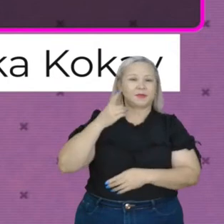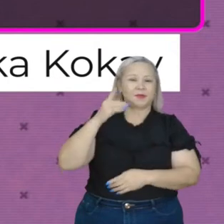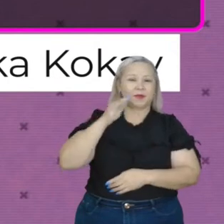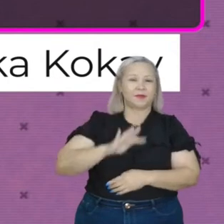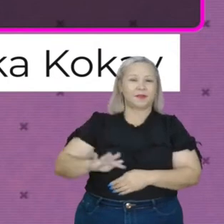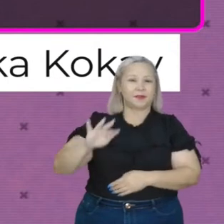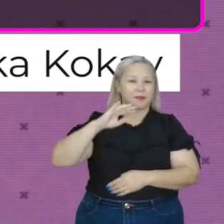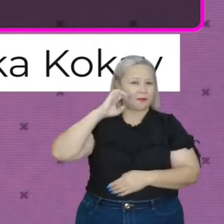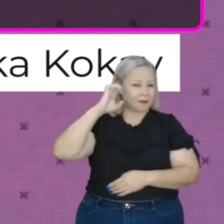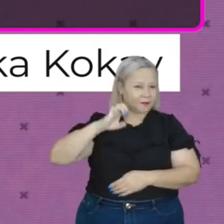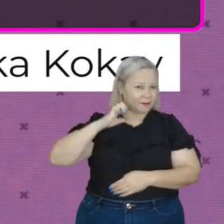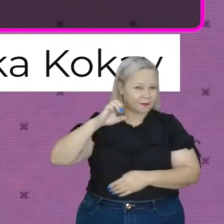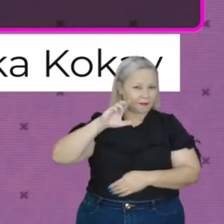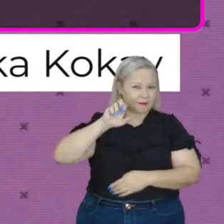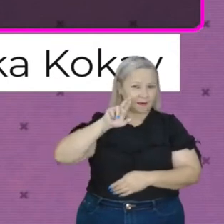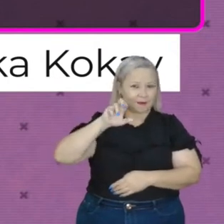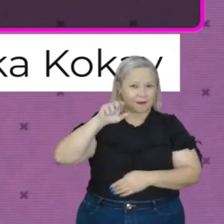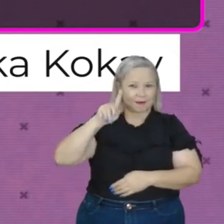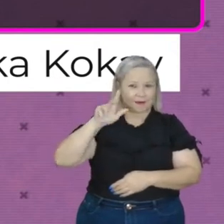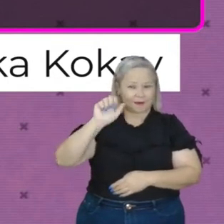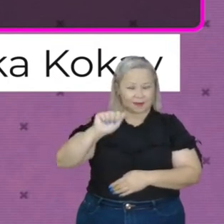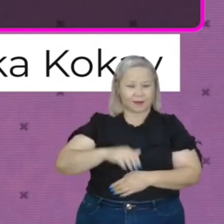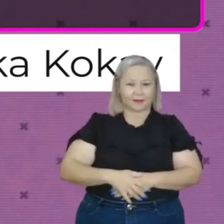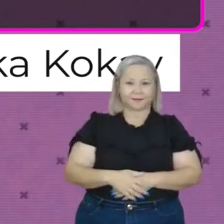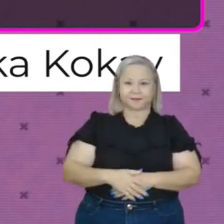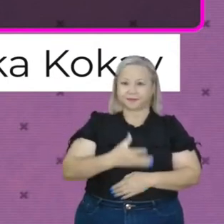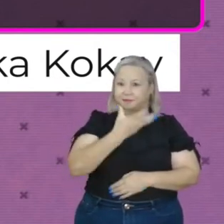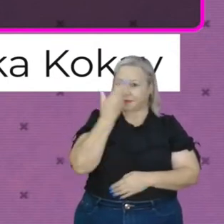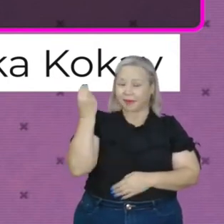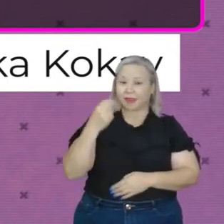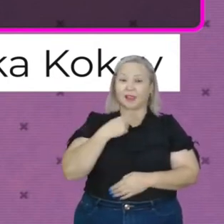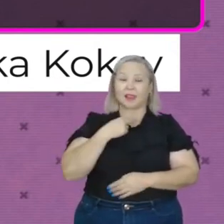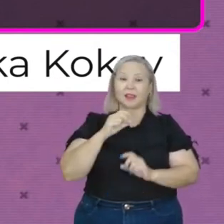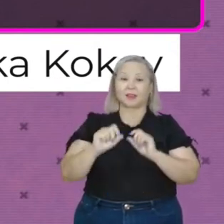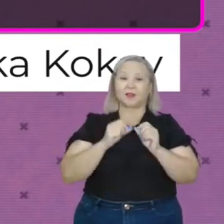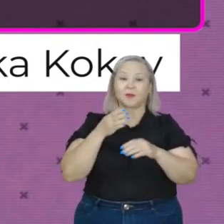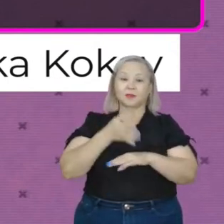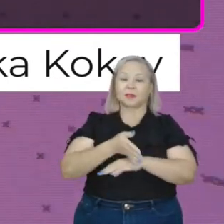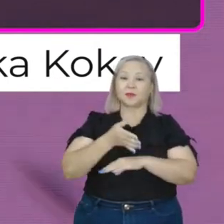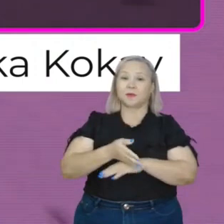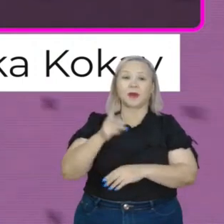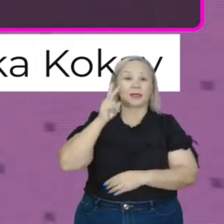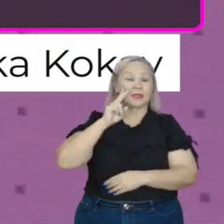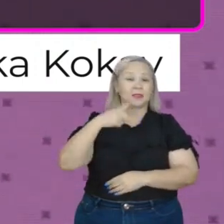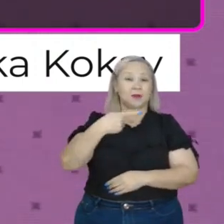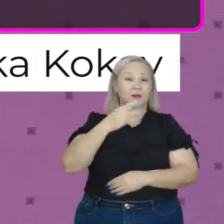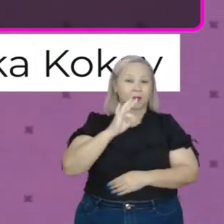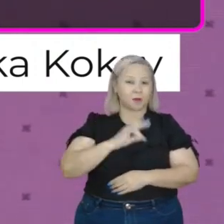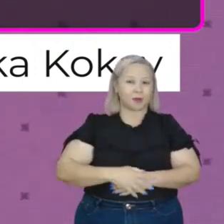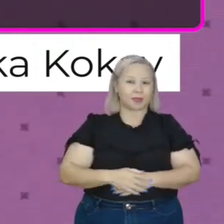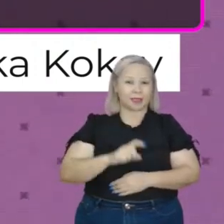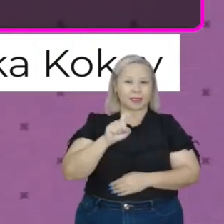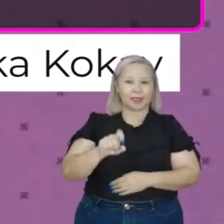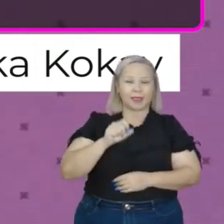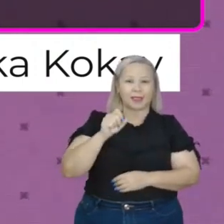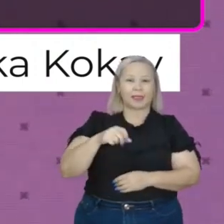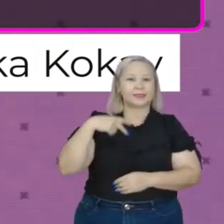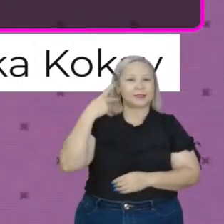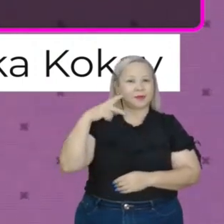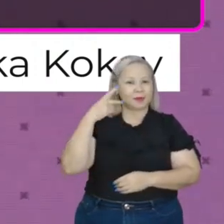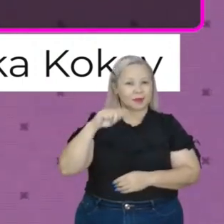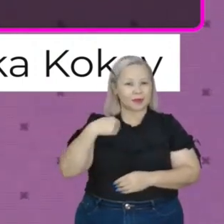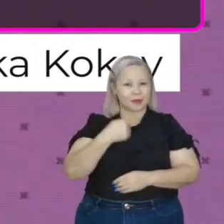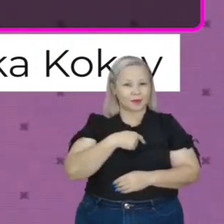federal Érica Cocai. Não esqueça que você também pode fazer parte da história do PT, sendo uma parlamentar do